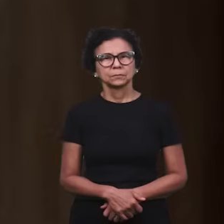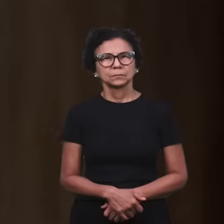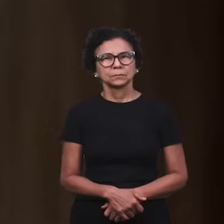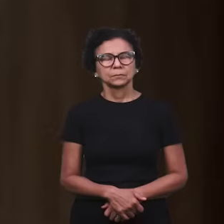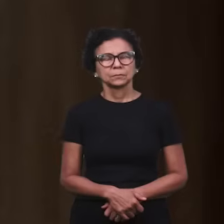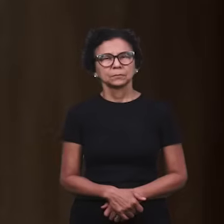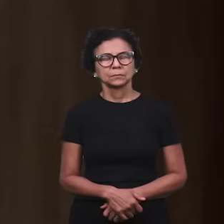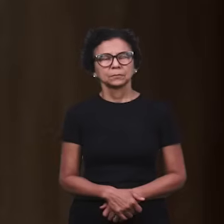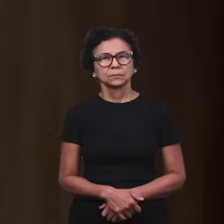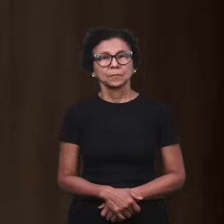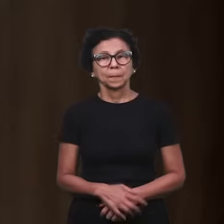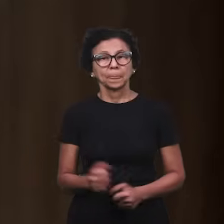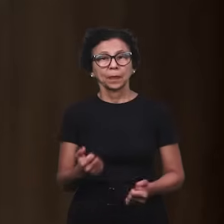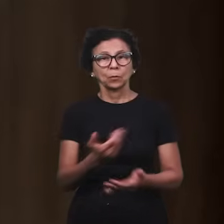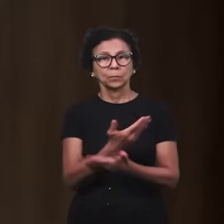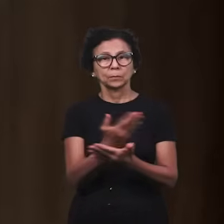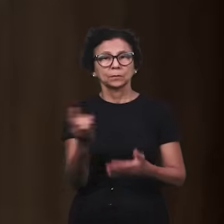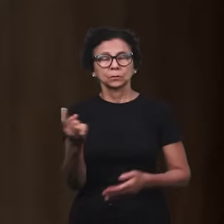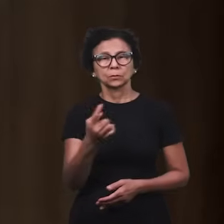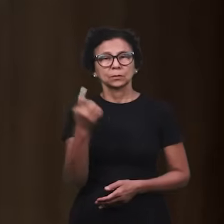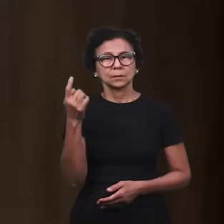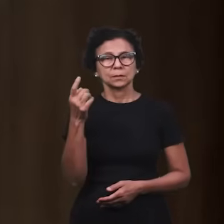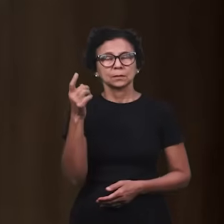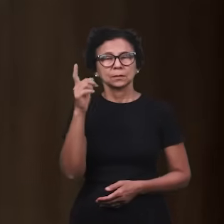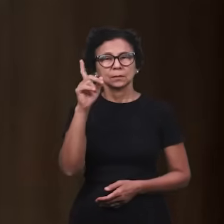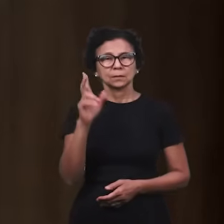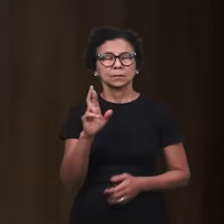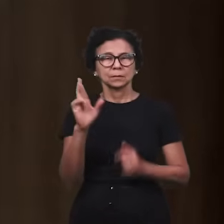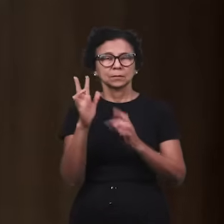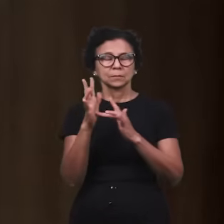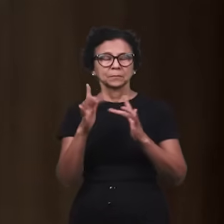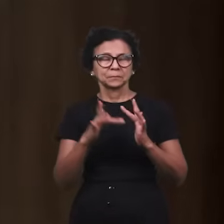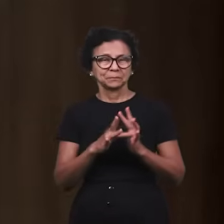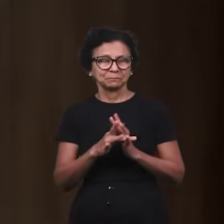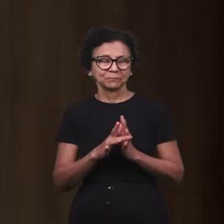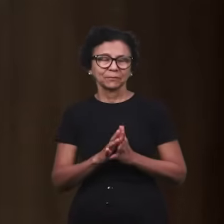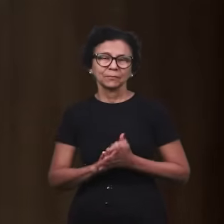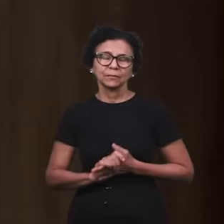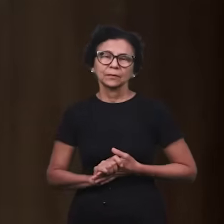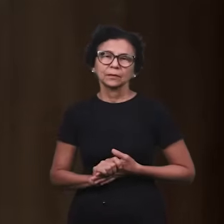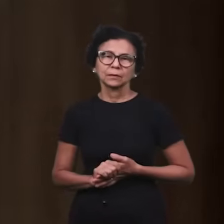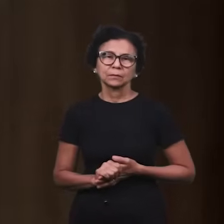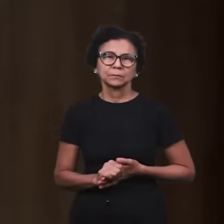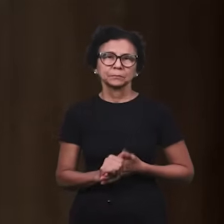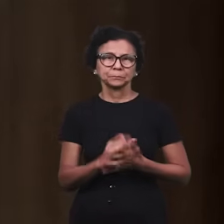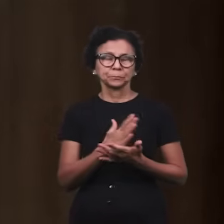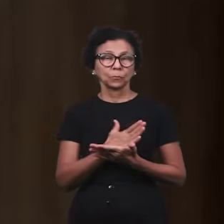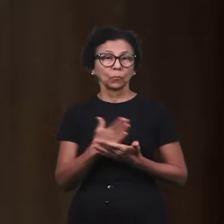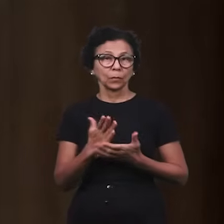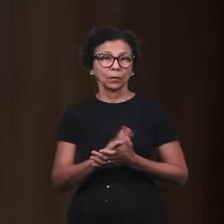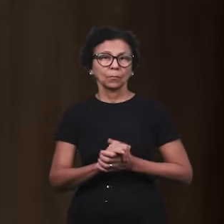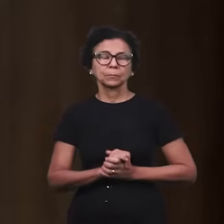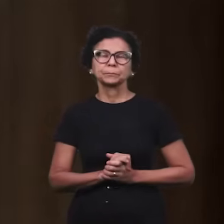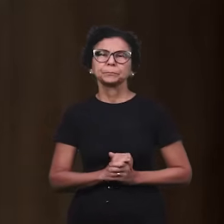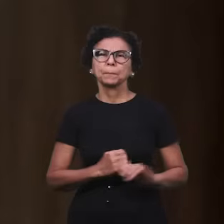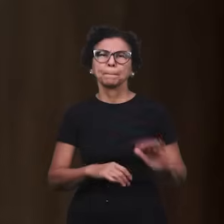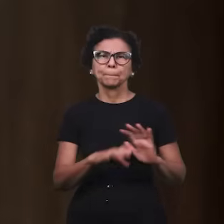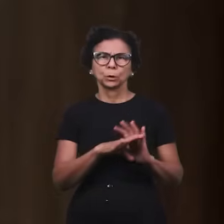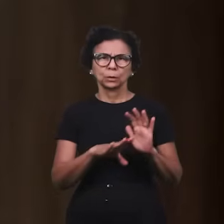Nós saudamos a todos que estão conosco com a paz do Senhor. Estamos dando início a mais